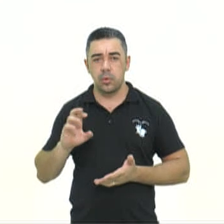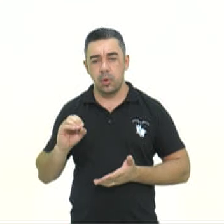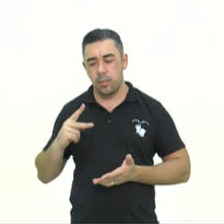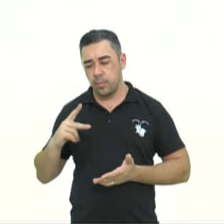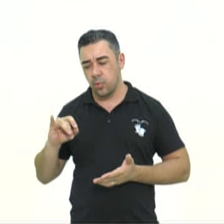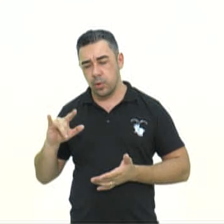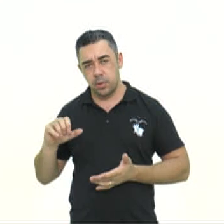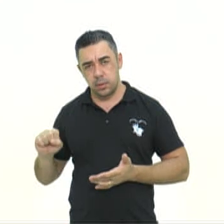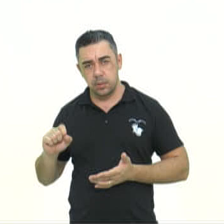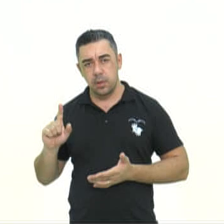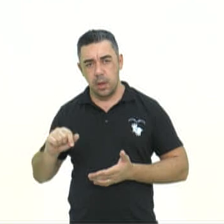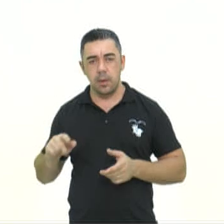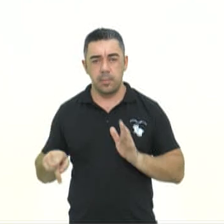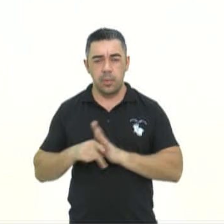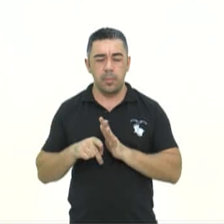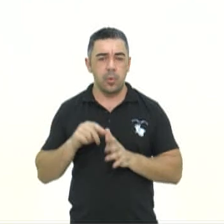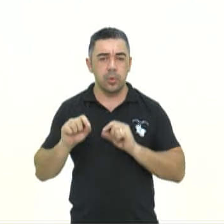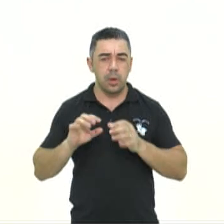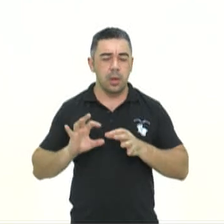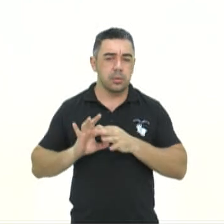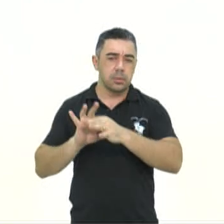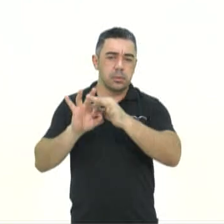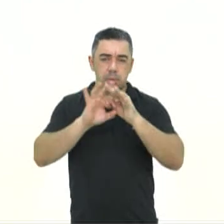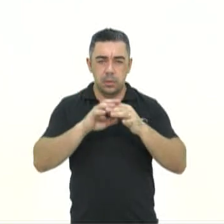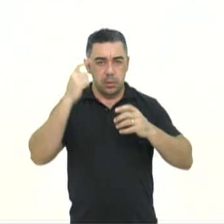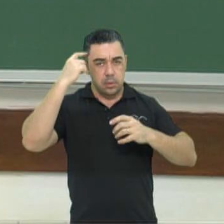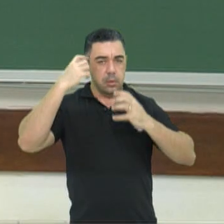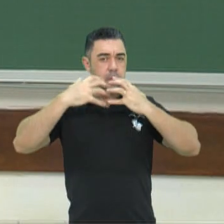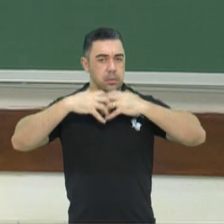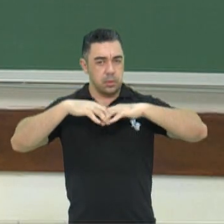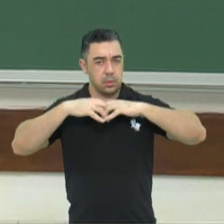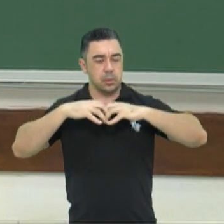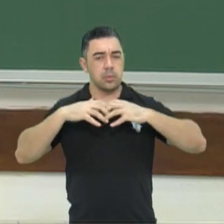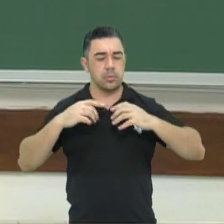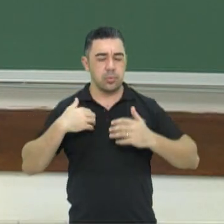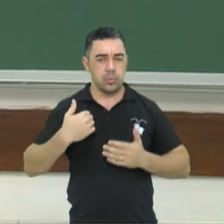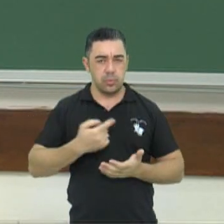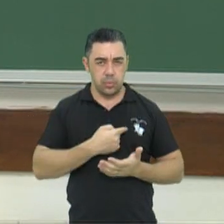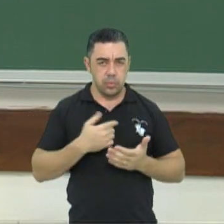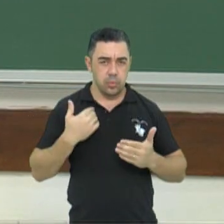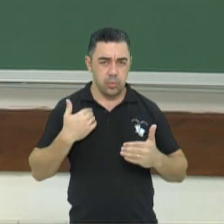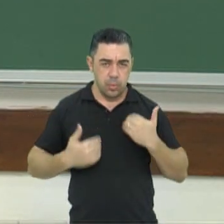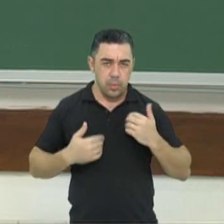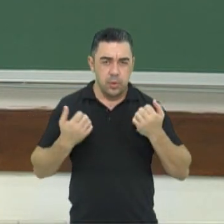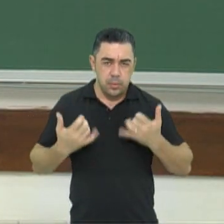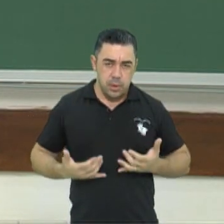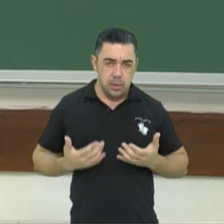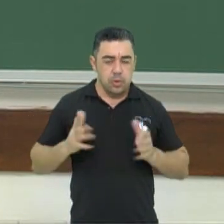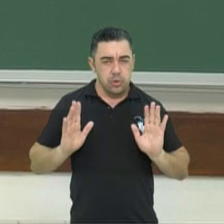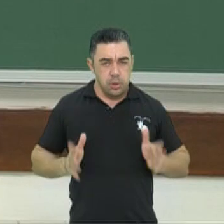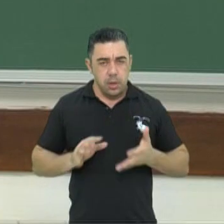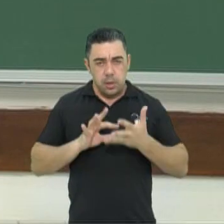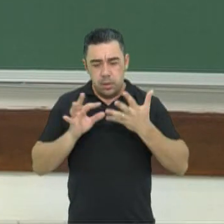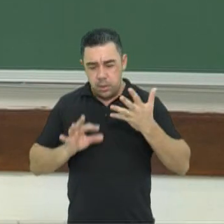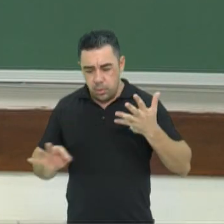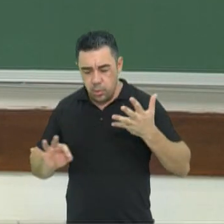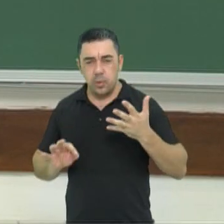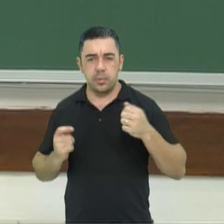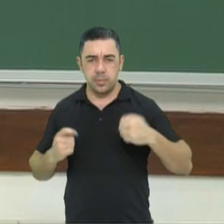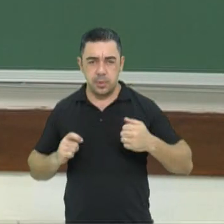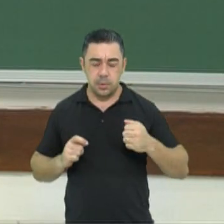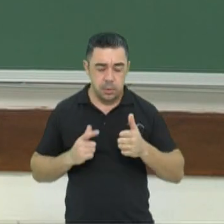em referência aos neurônios que formam o nosso sistema nervoso. Então é aquilo que eu já expliquei, né? Os neurônios, eles